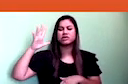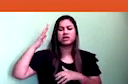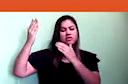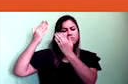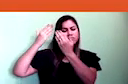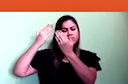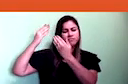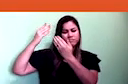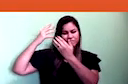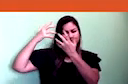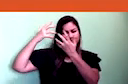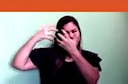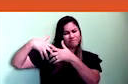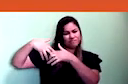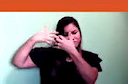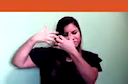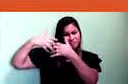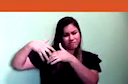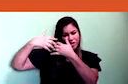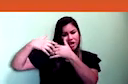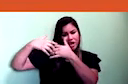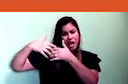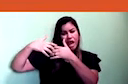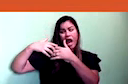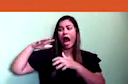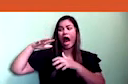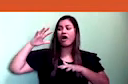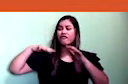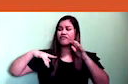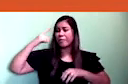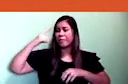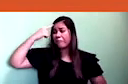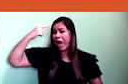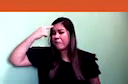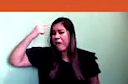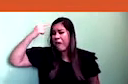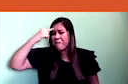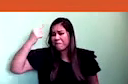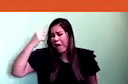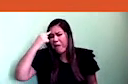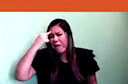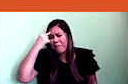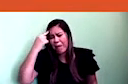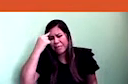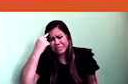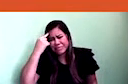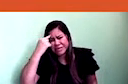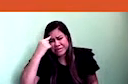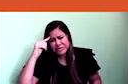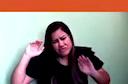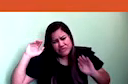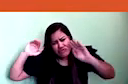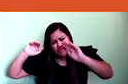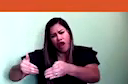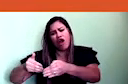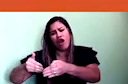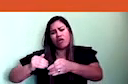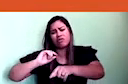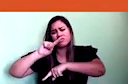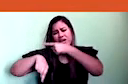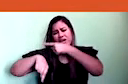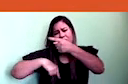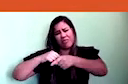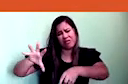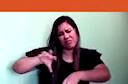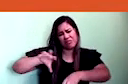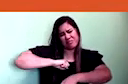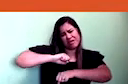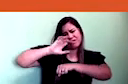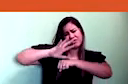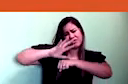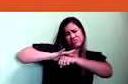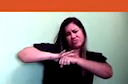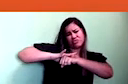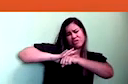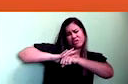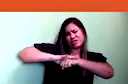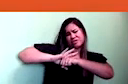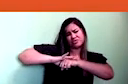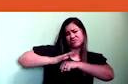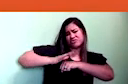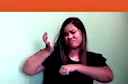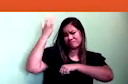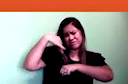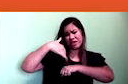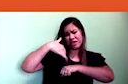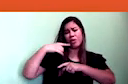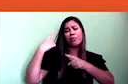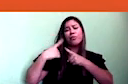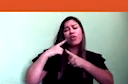adoecemos por aquilo que pensamos, né? E, consequentemente, o quanto nós comprometemos a nossa saúde mental.